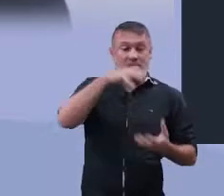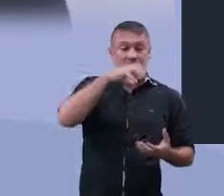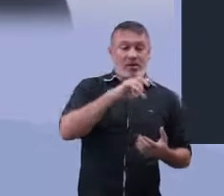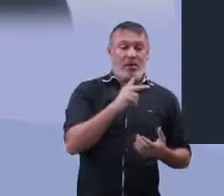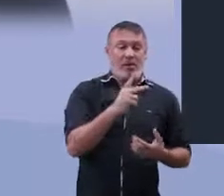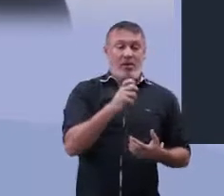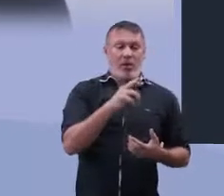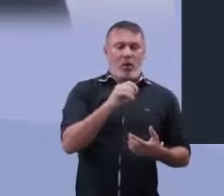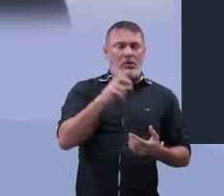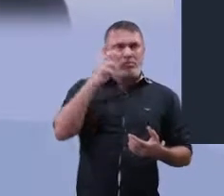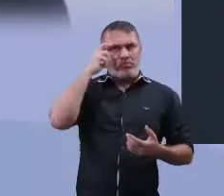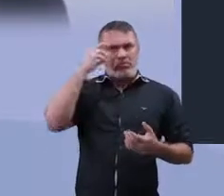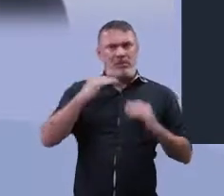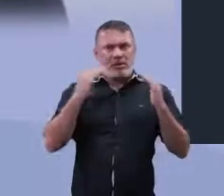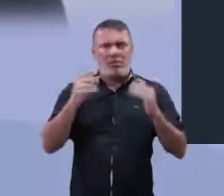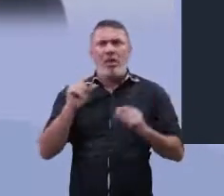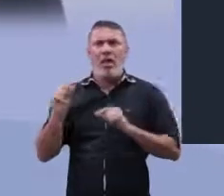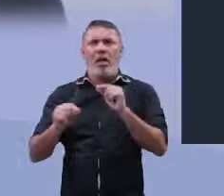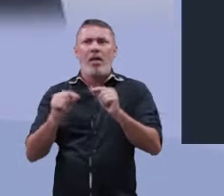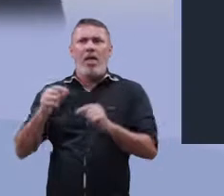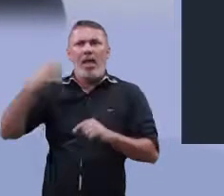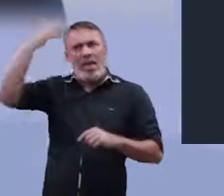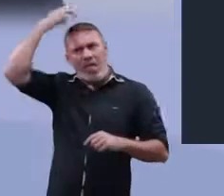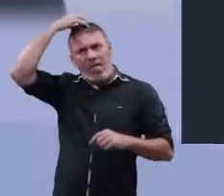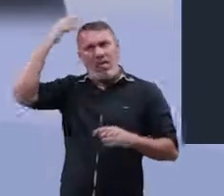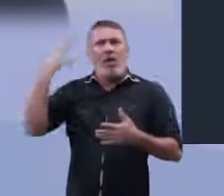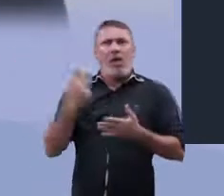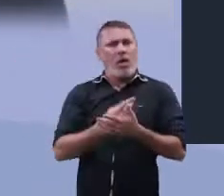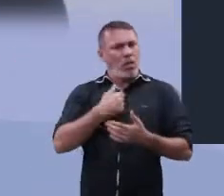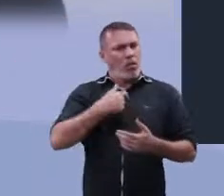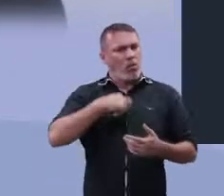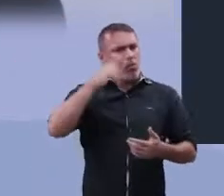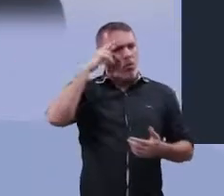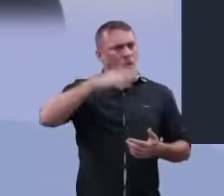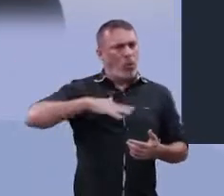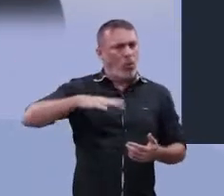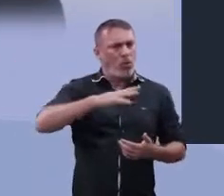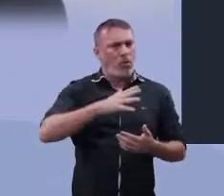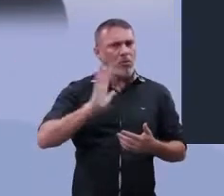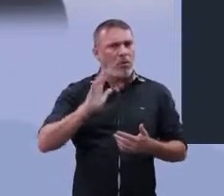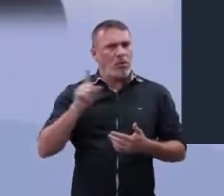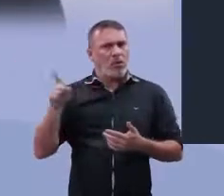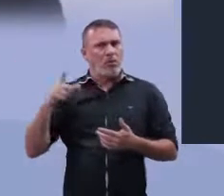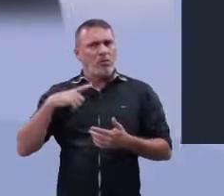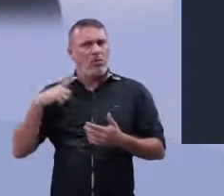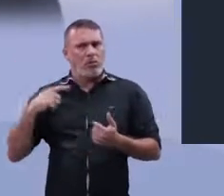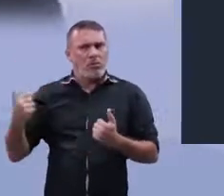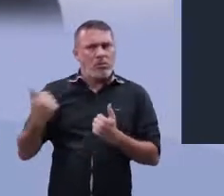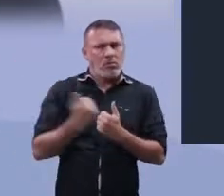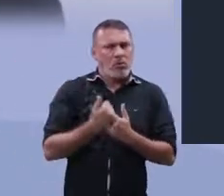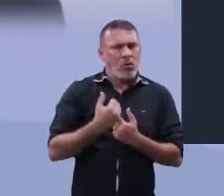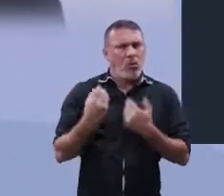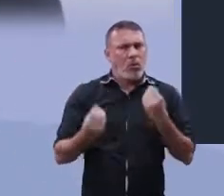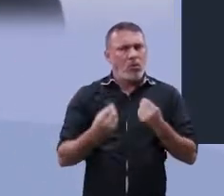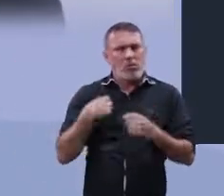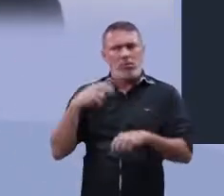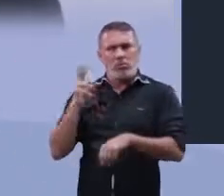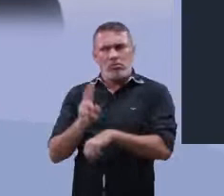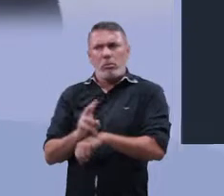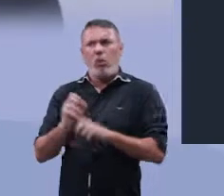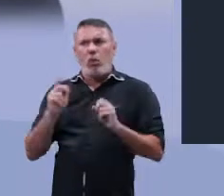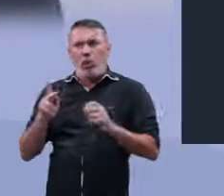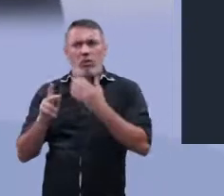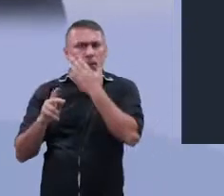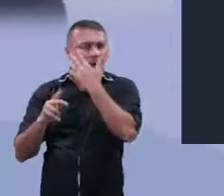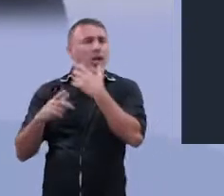era oligão, ficou grilado. Que rei era aquele? Ele que era o dono da praça. Mas comeu em boca e disse: